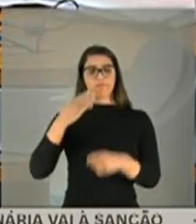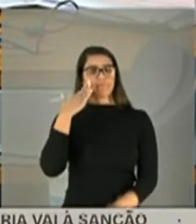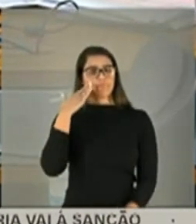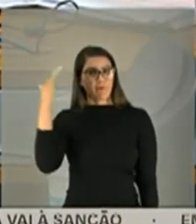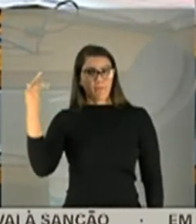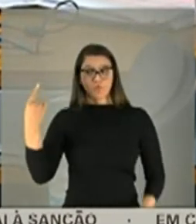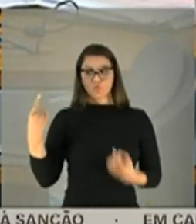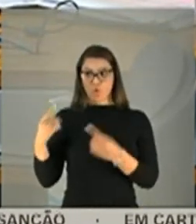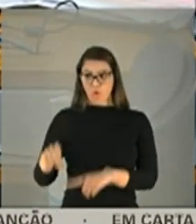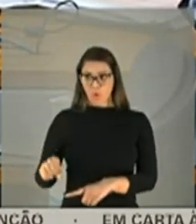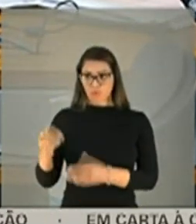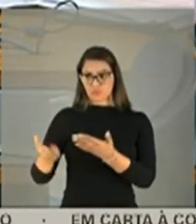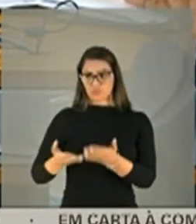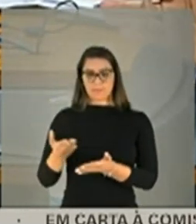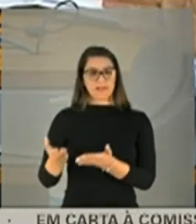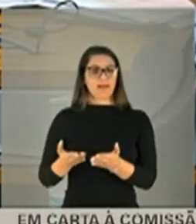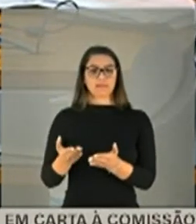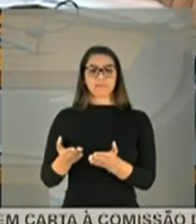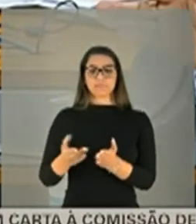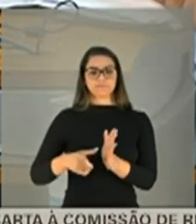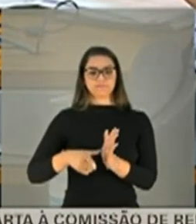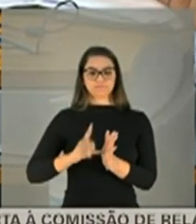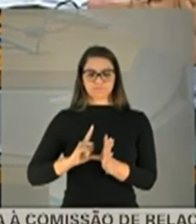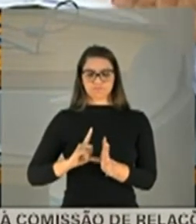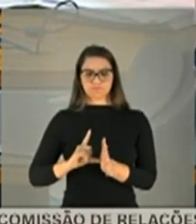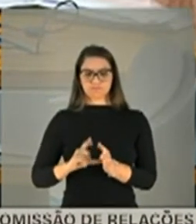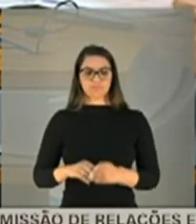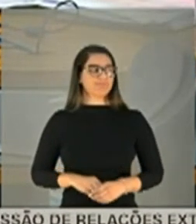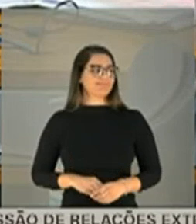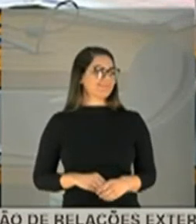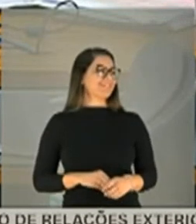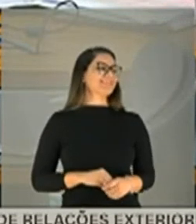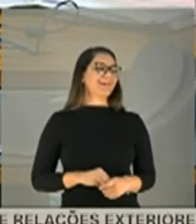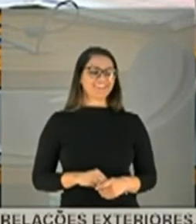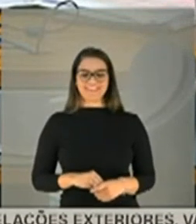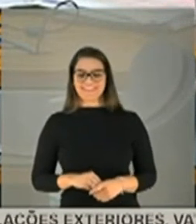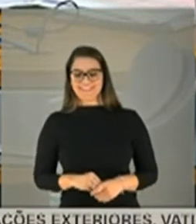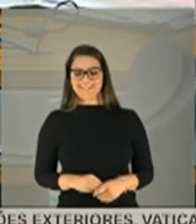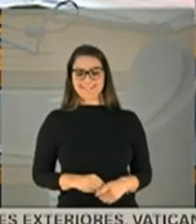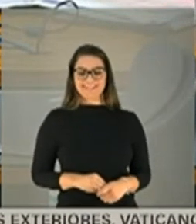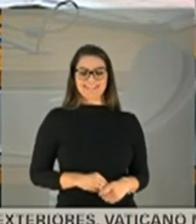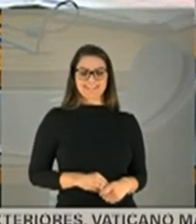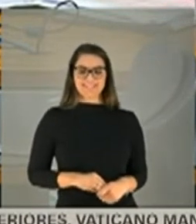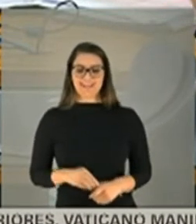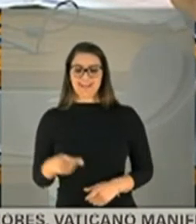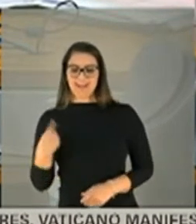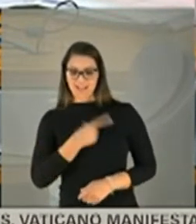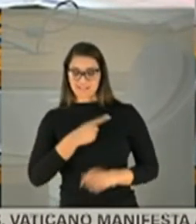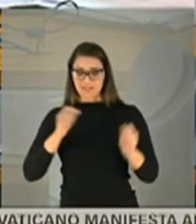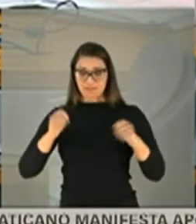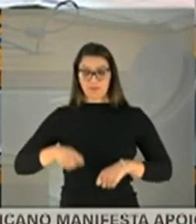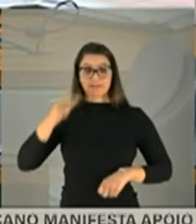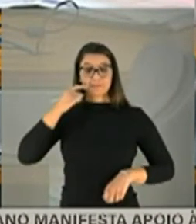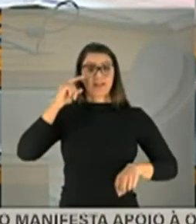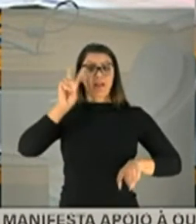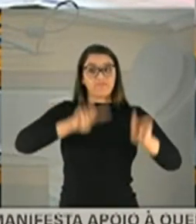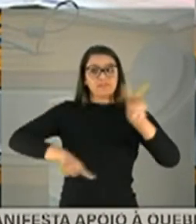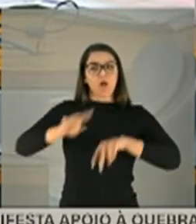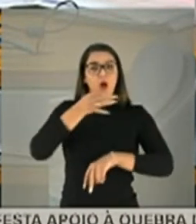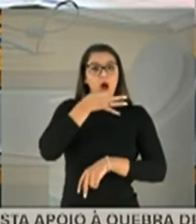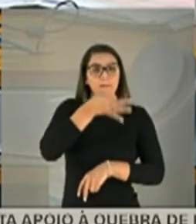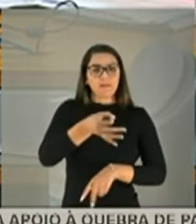contra o tratamento precoce e cientistas e médicos renomados a favor do tratamento precoce, que a gente possa ter uma visão diferente